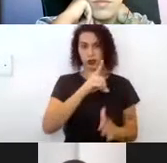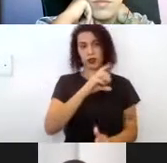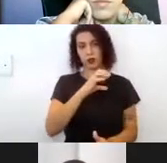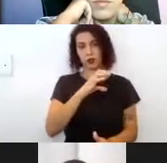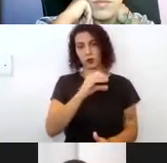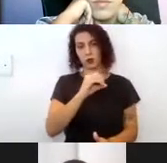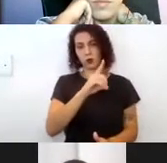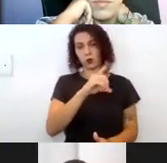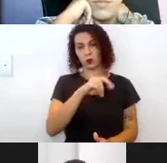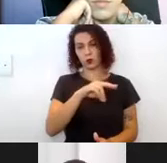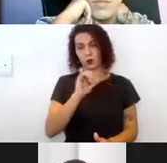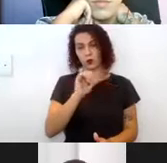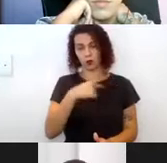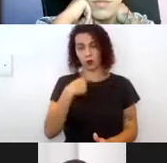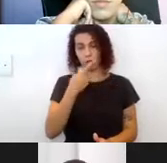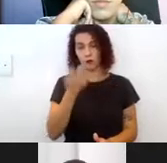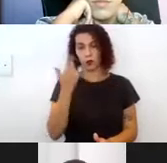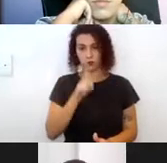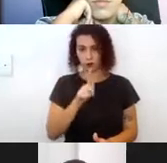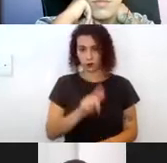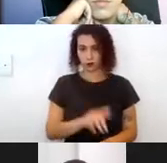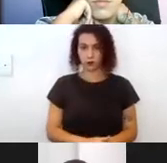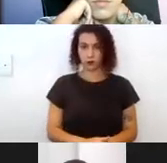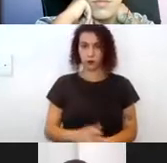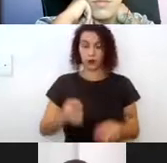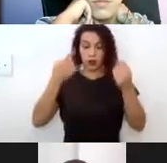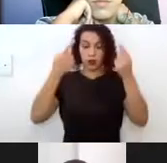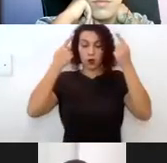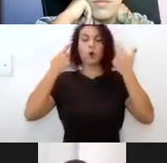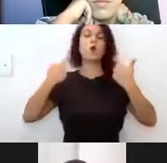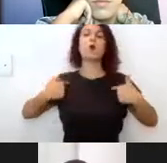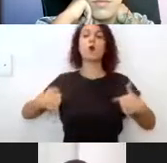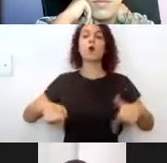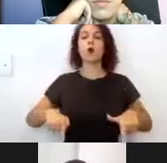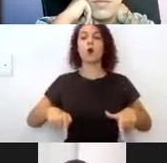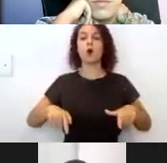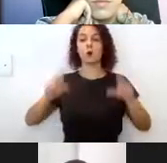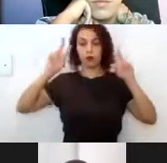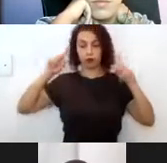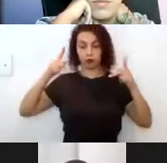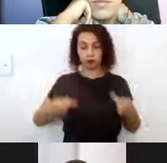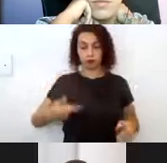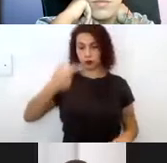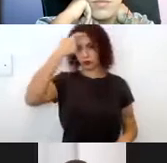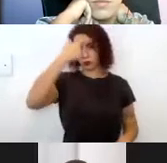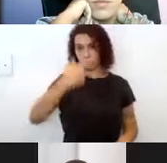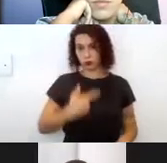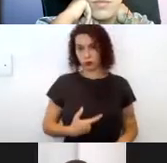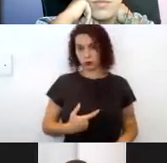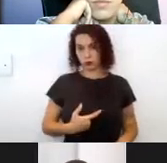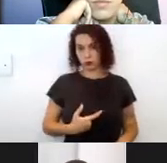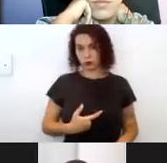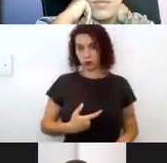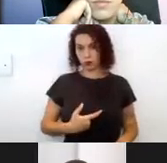vou repetir Olá eu sou um corpo um ser um corpo